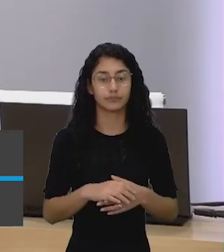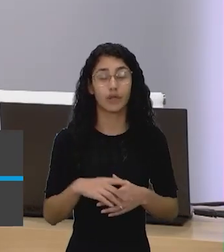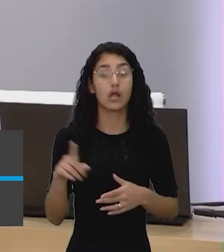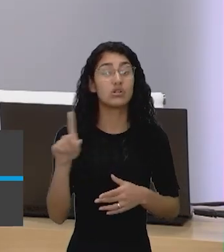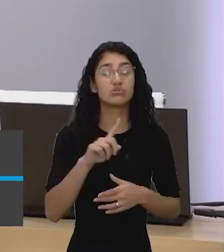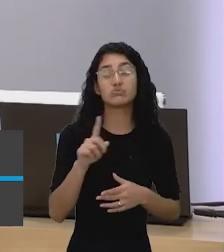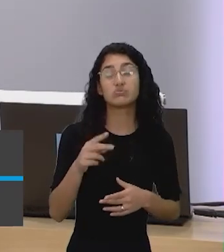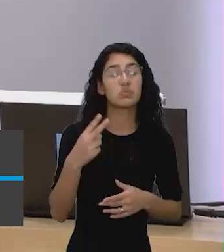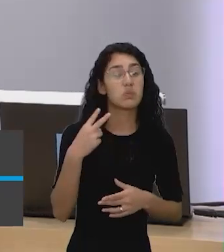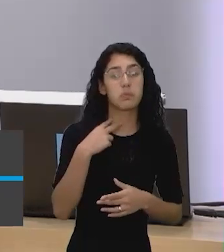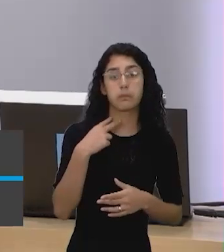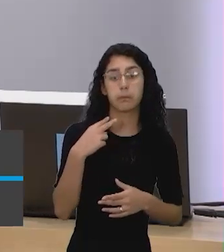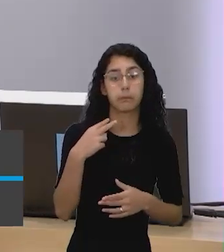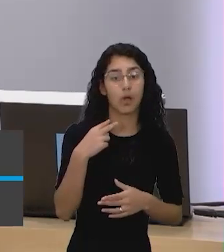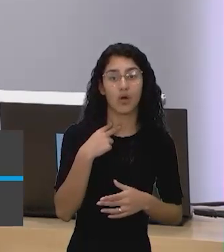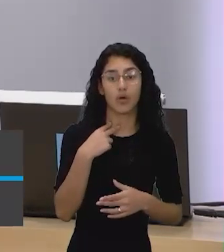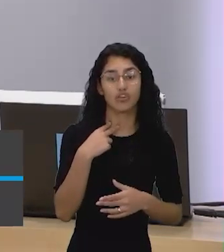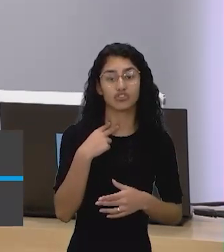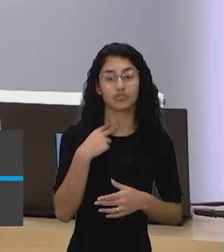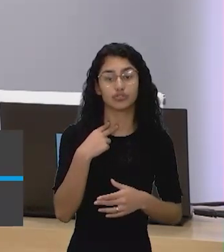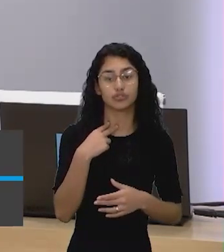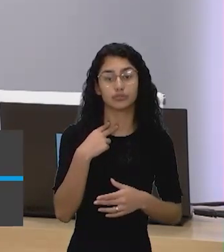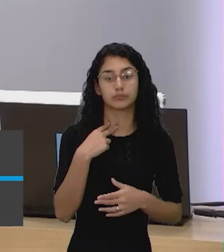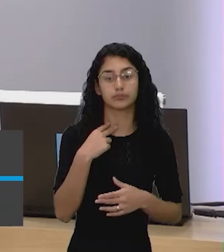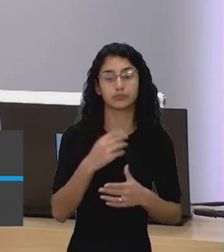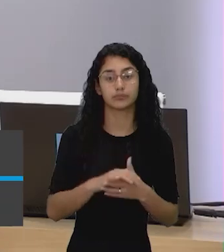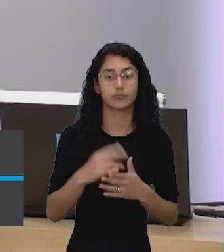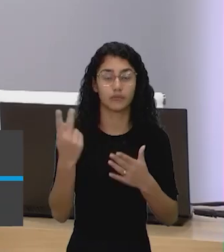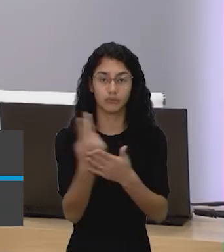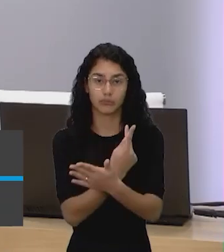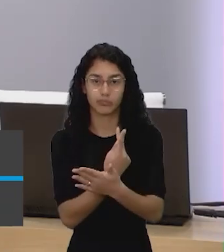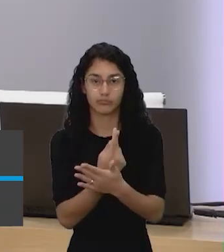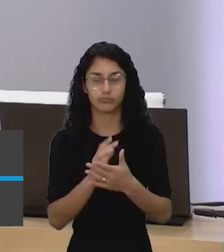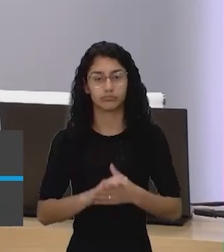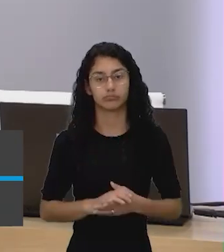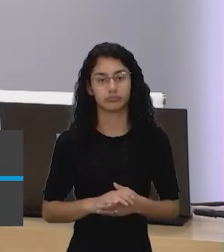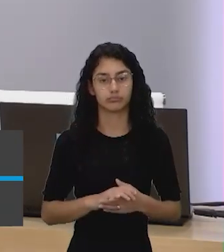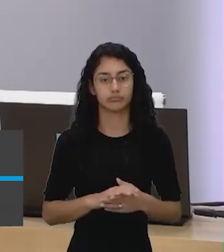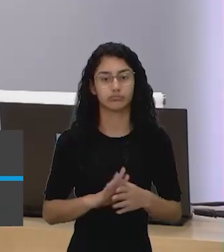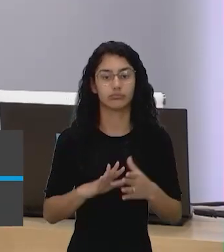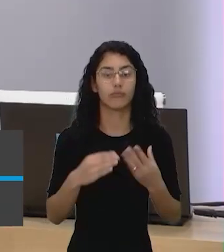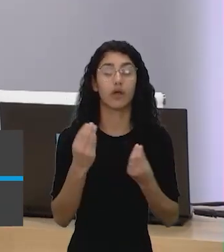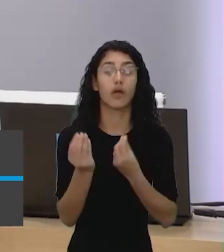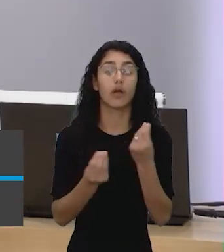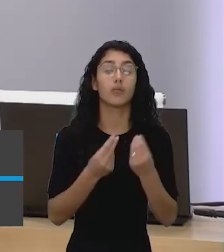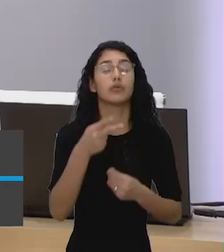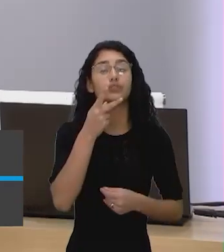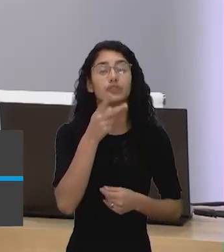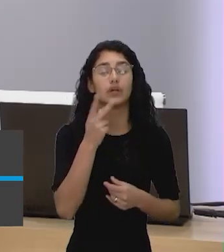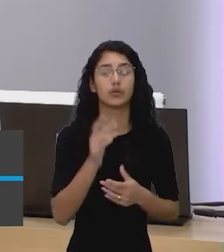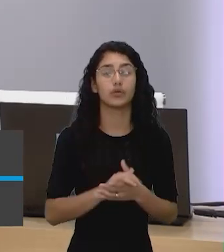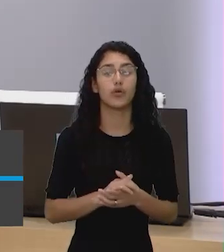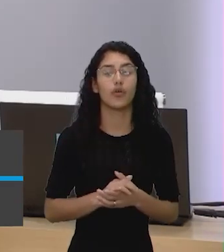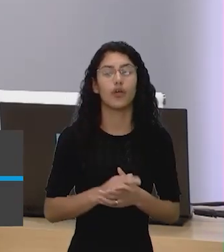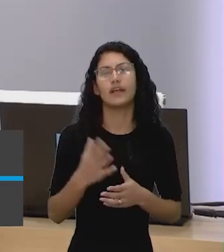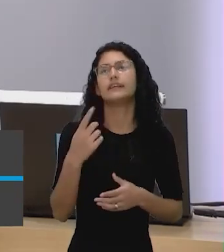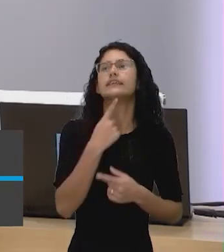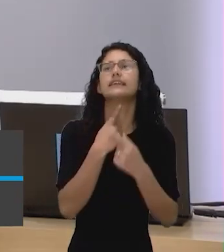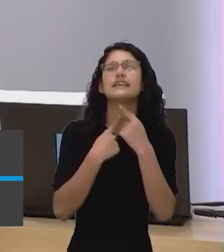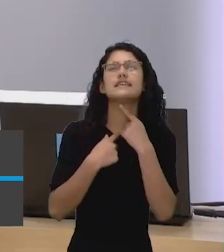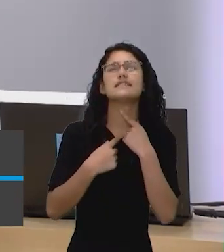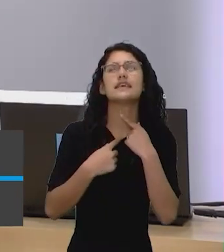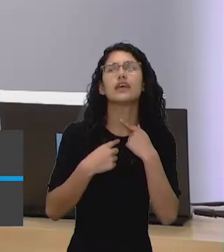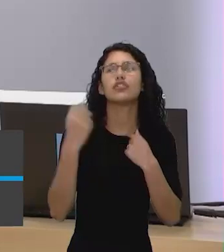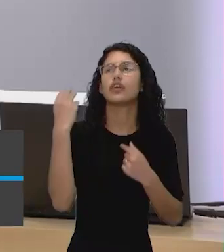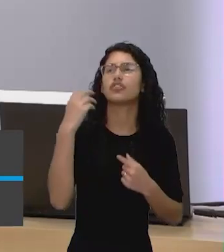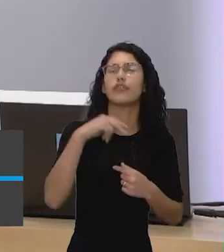pode excluir disso a nossa relação com esse lugar. Né? Como te falou, né? O Milton Santos viajou por vários lugares do mundo. A gente tem